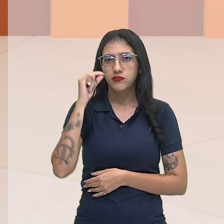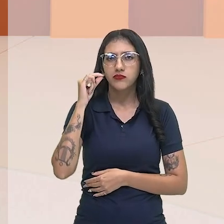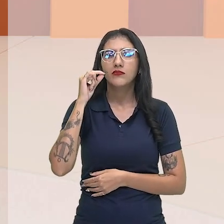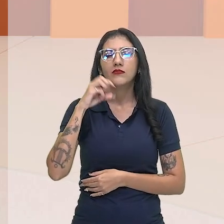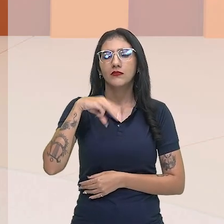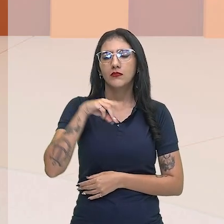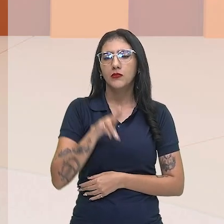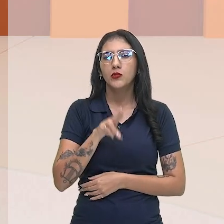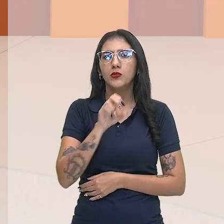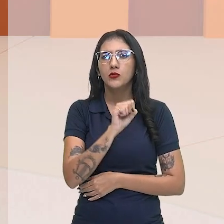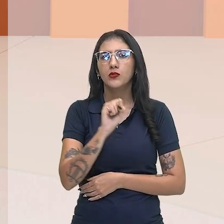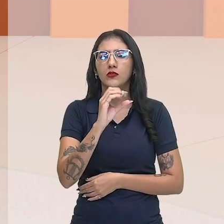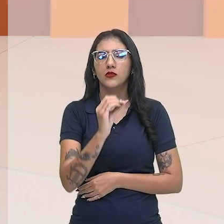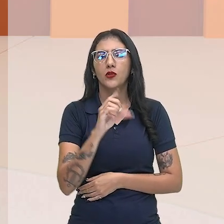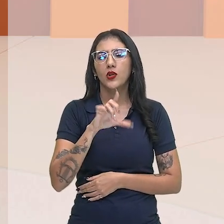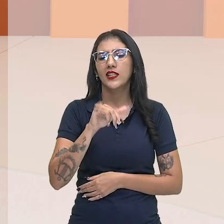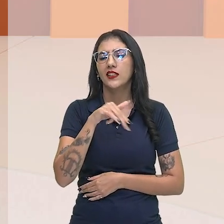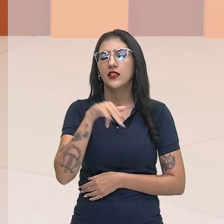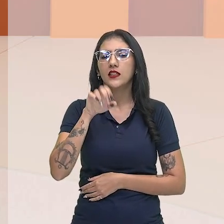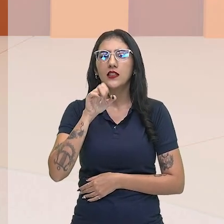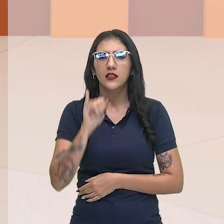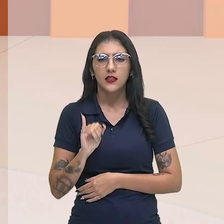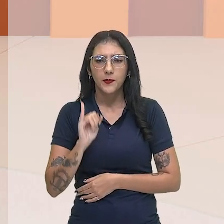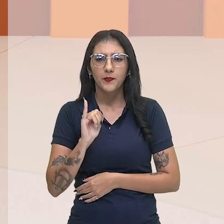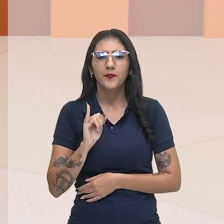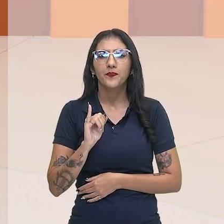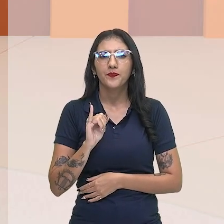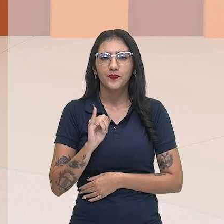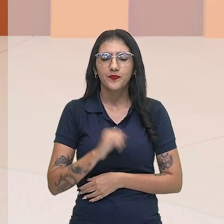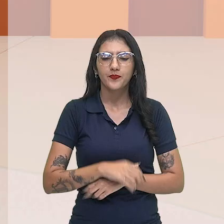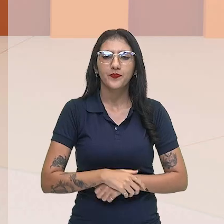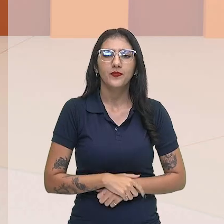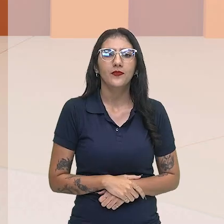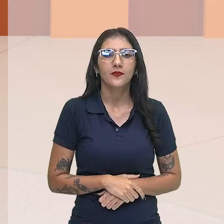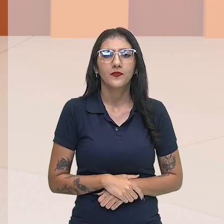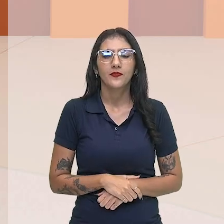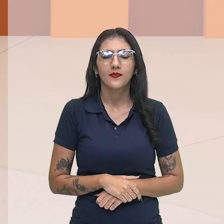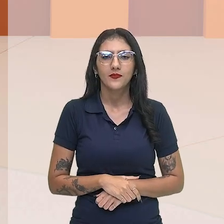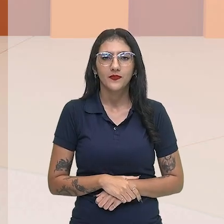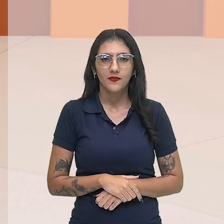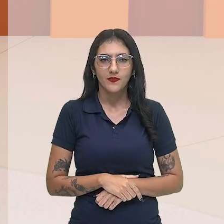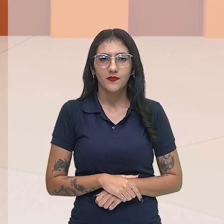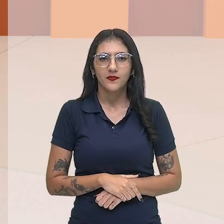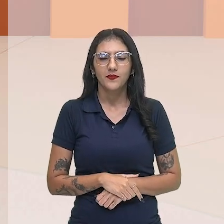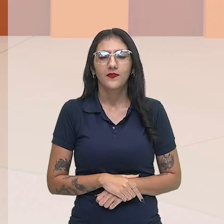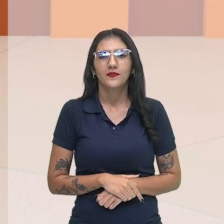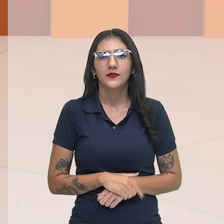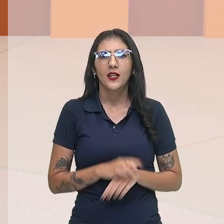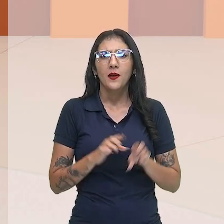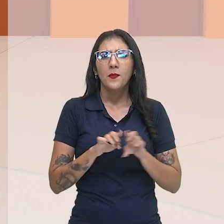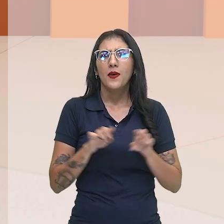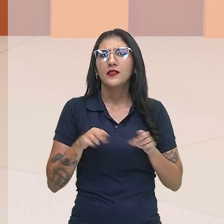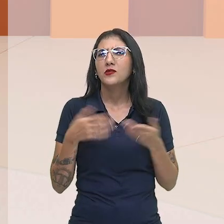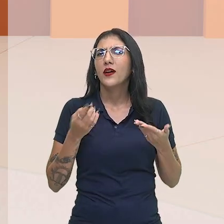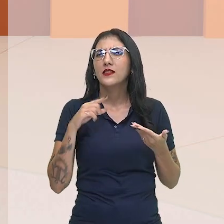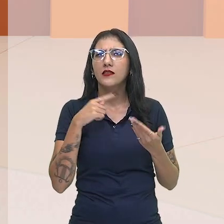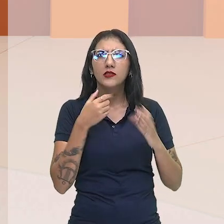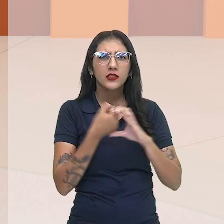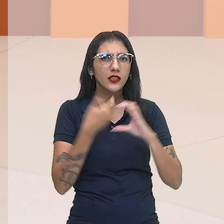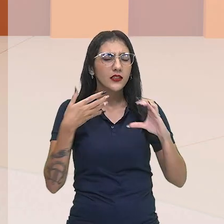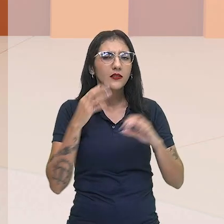grande representante aí desses regimes autoritários. E quais são as principais